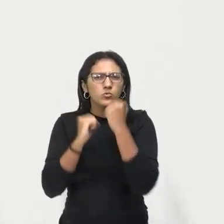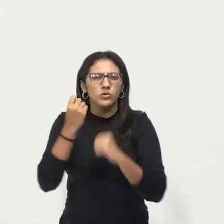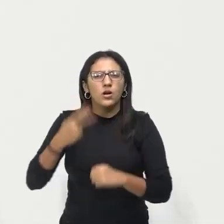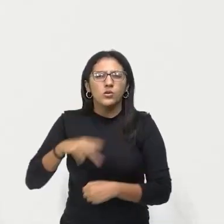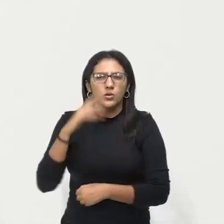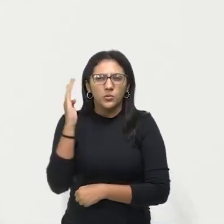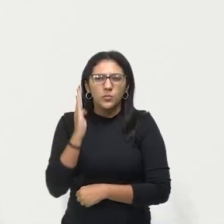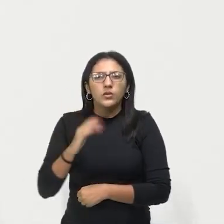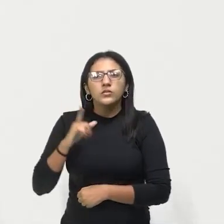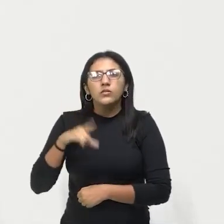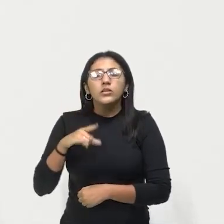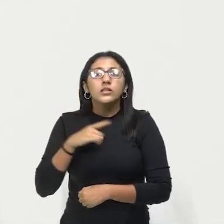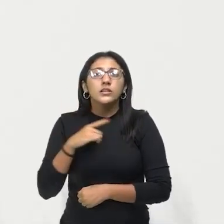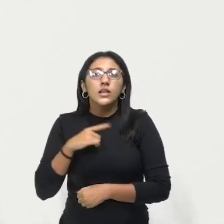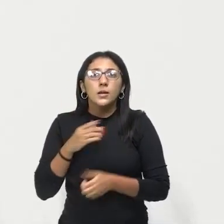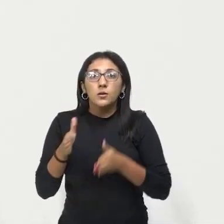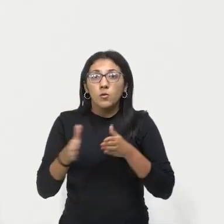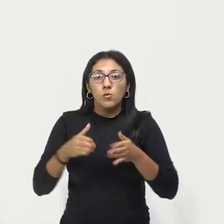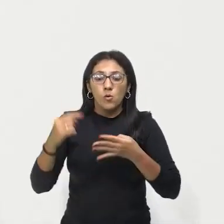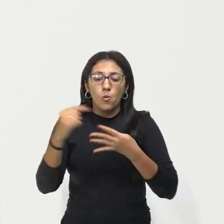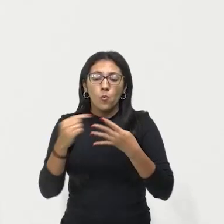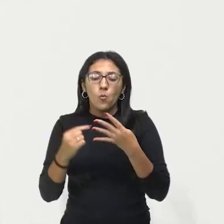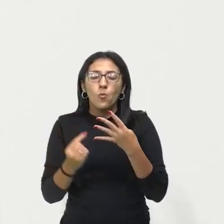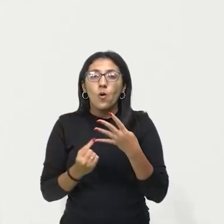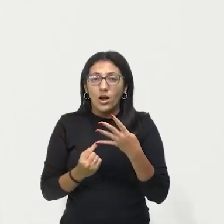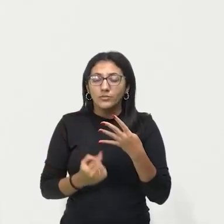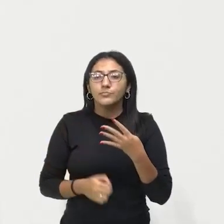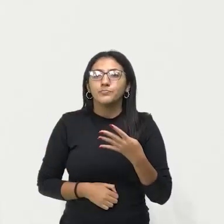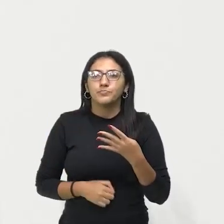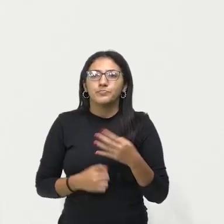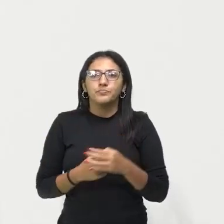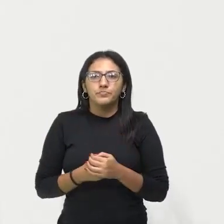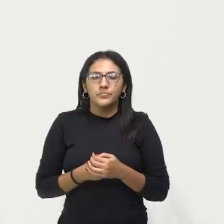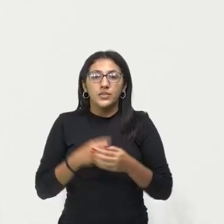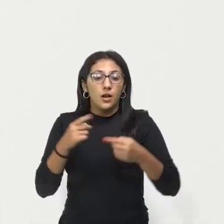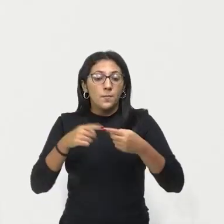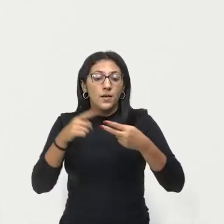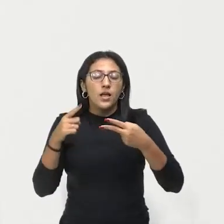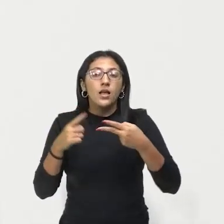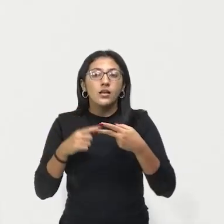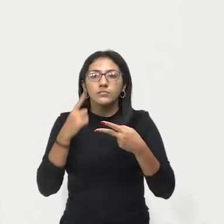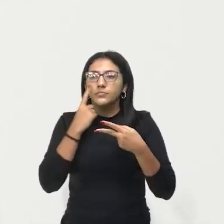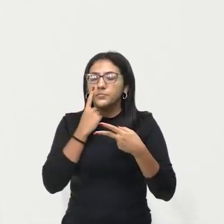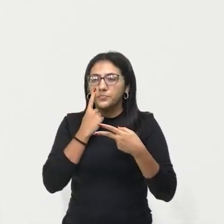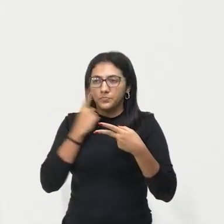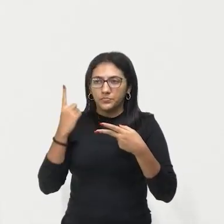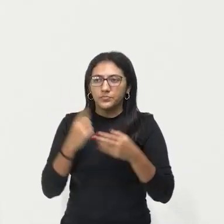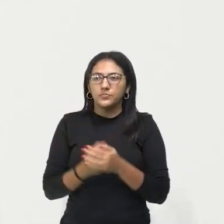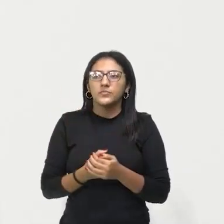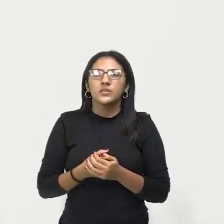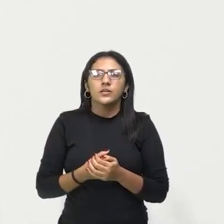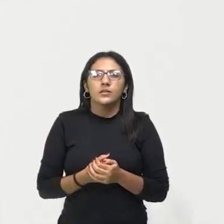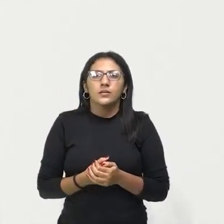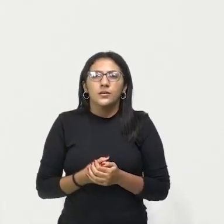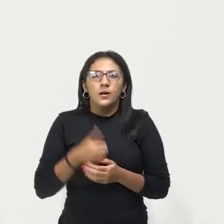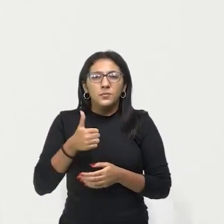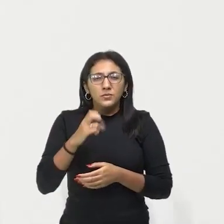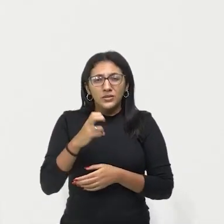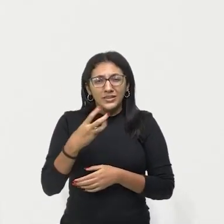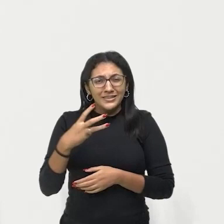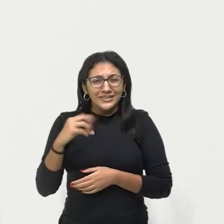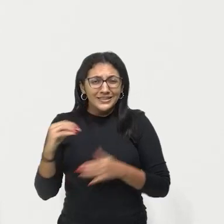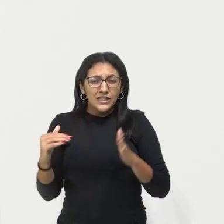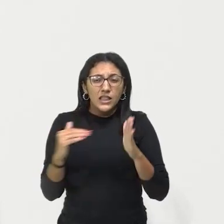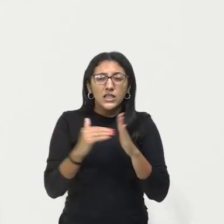pode ser dividido em 4 fases. Então, nós temos aí as primeiras 2 fases, né, de 530 a